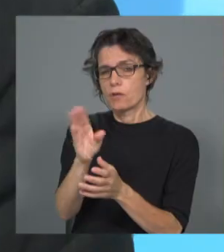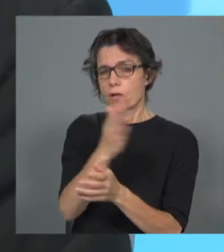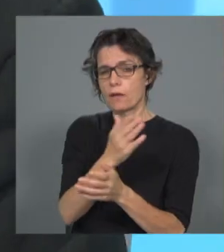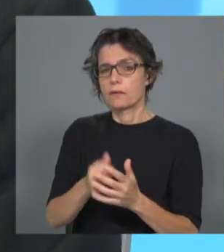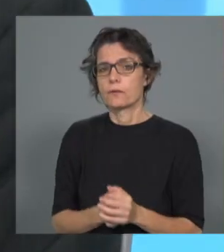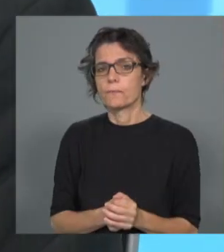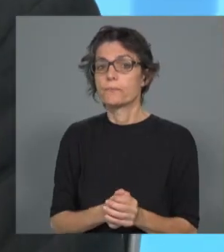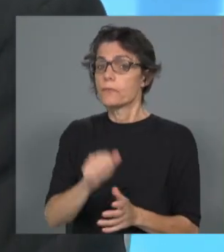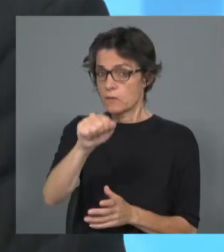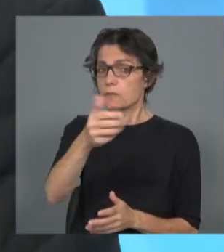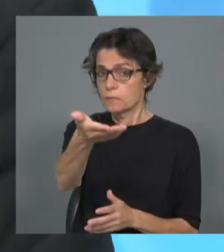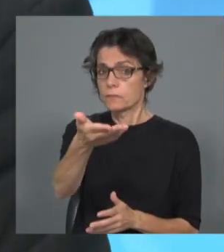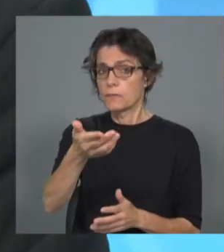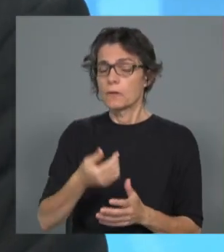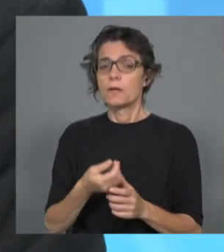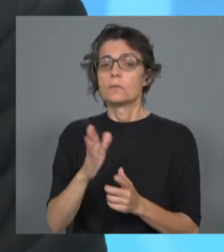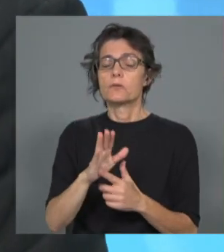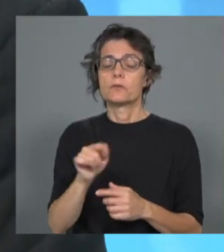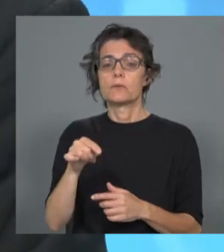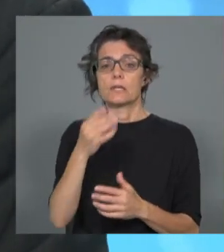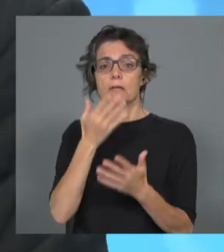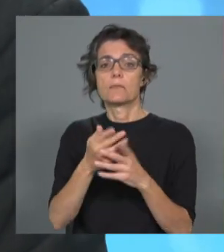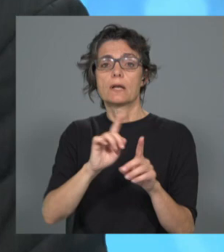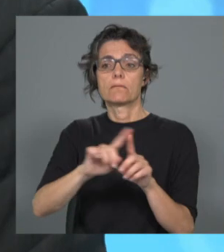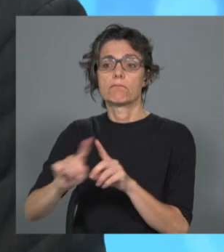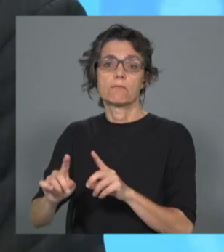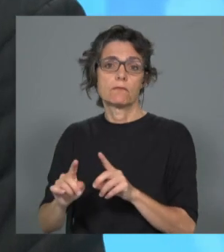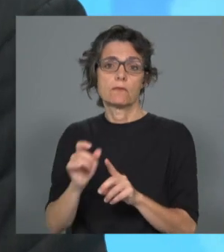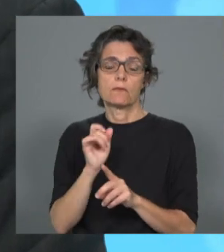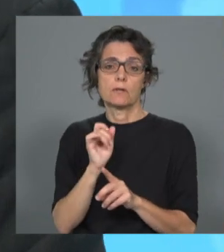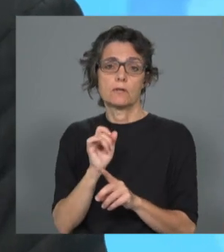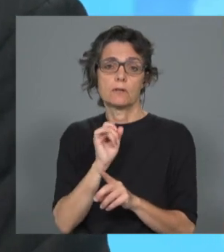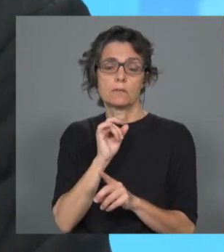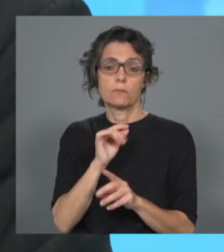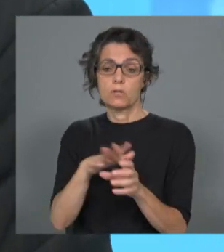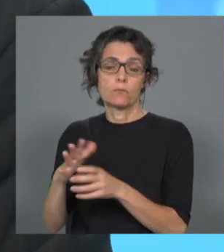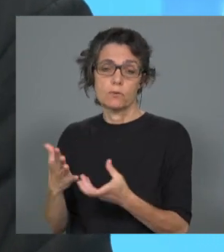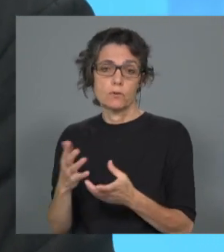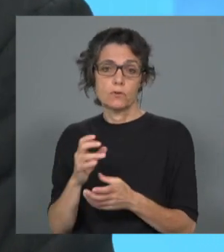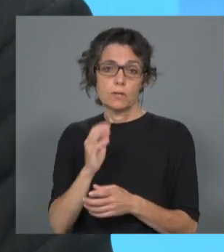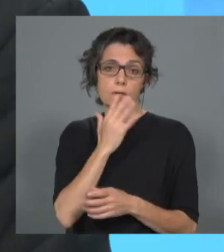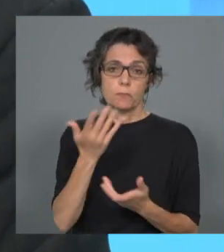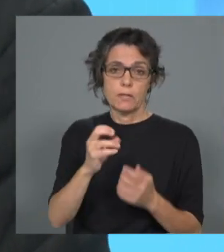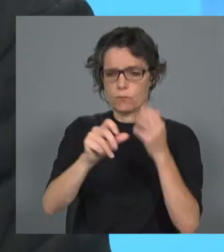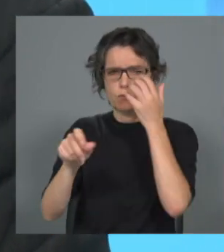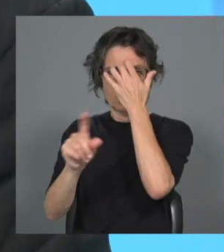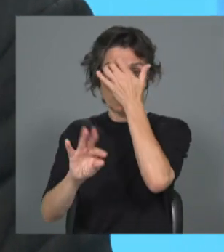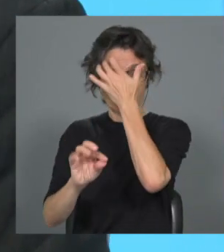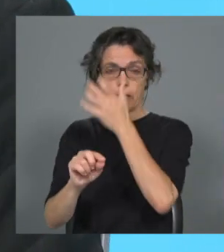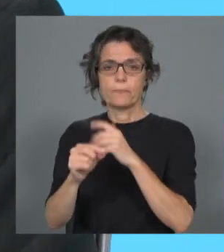aqui agora há várias possibilidades, conforme os locais, as situações, conforme também a